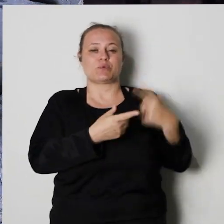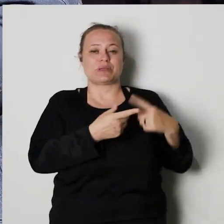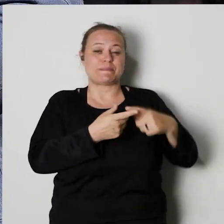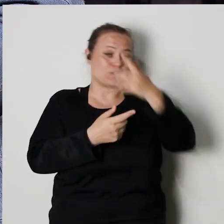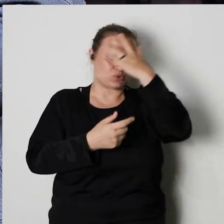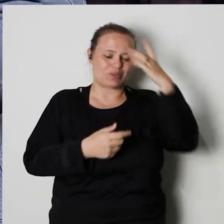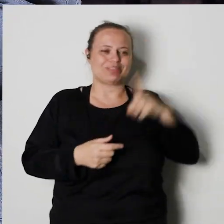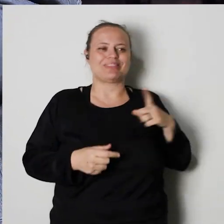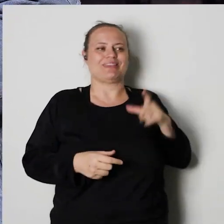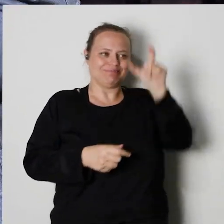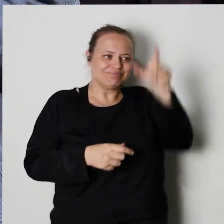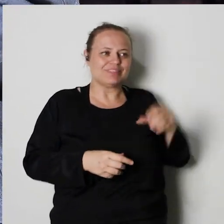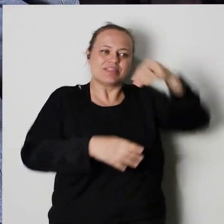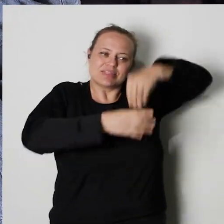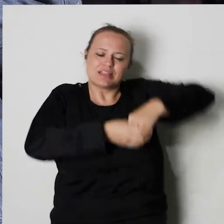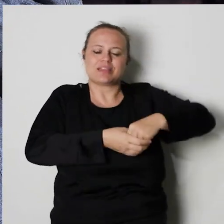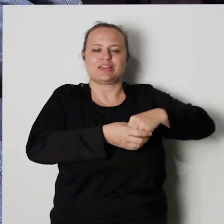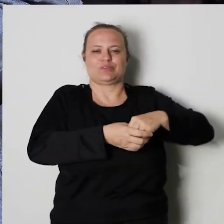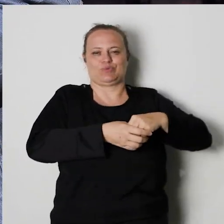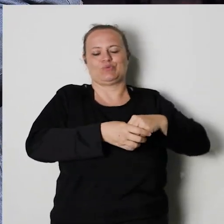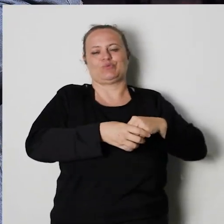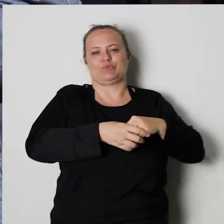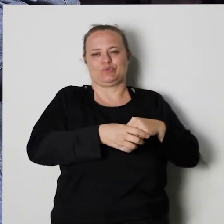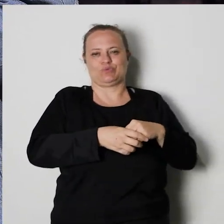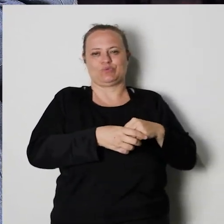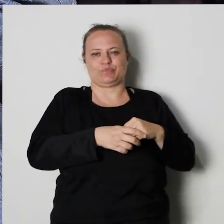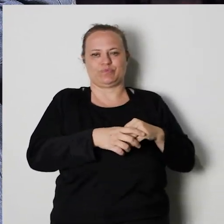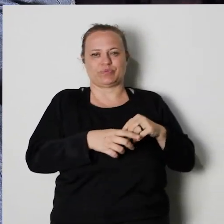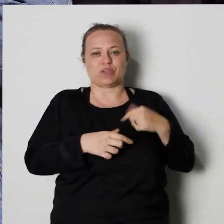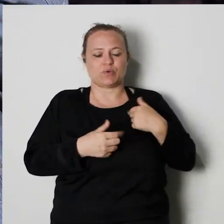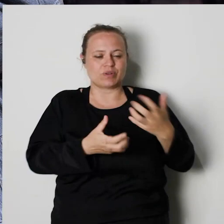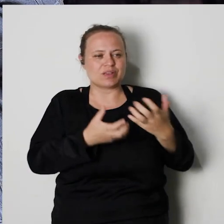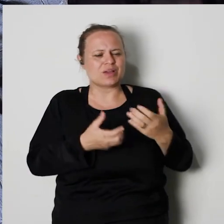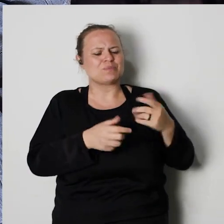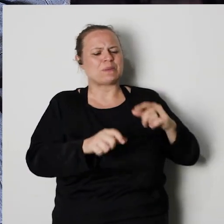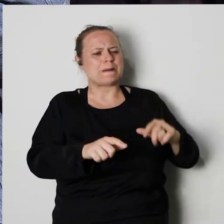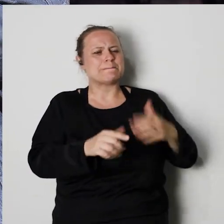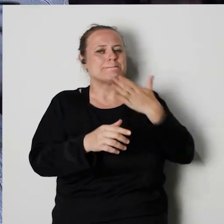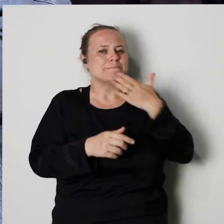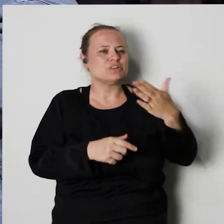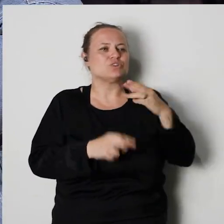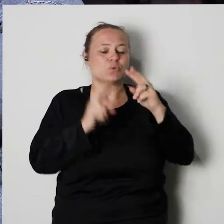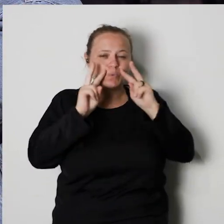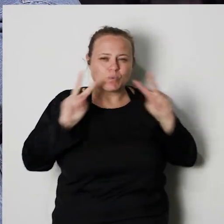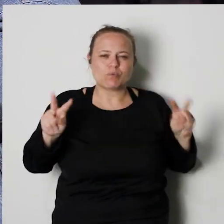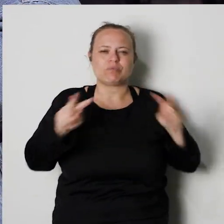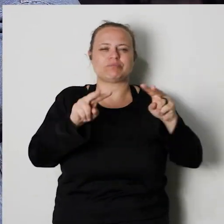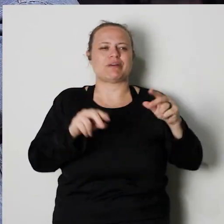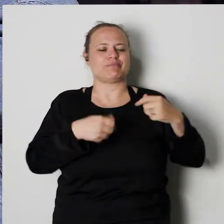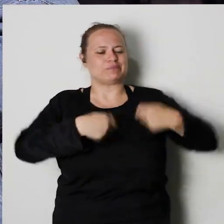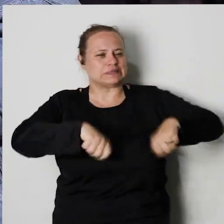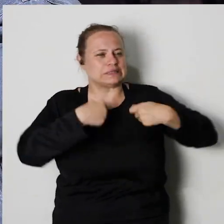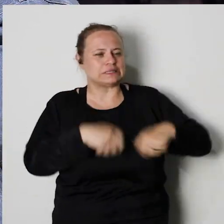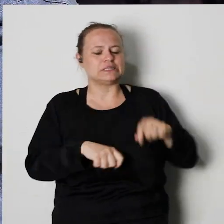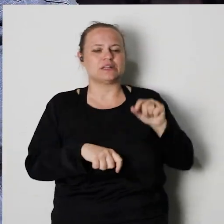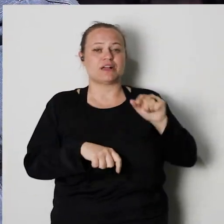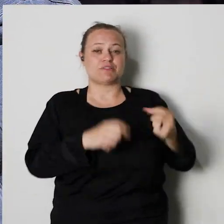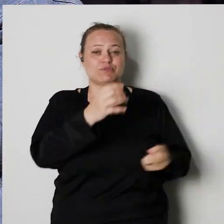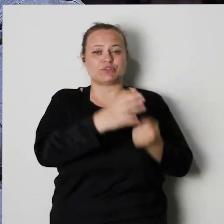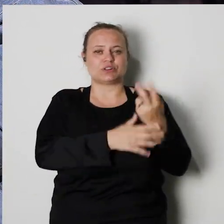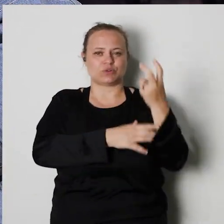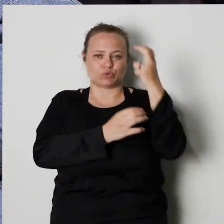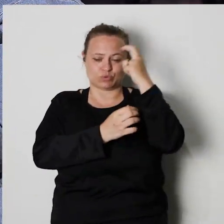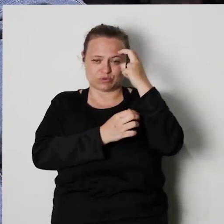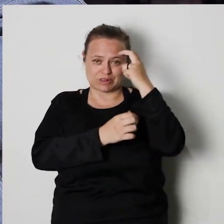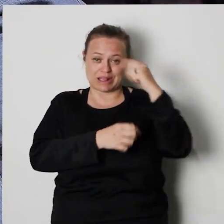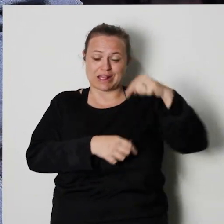dos CPFs, né, das pessoas que estão lá dentro, porque a gente sabe que a gestão tem pessoas ali fazendo, né? E acho que queria reforçar